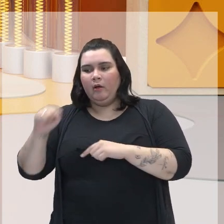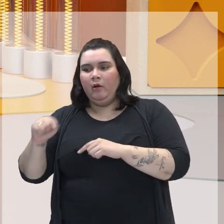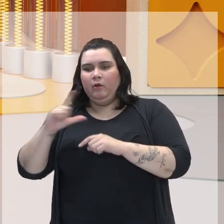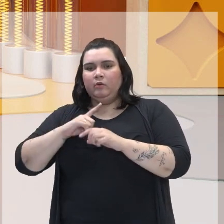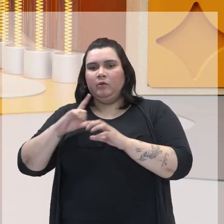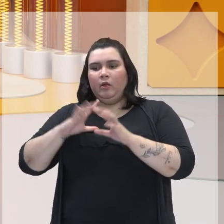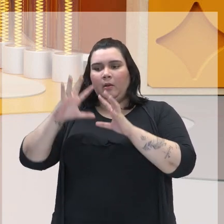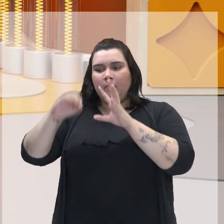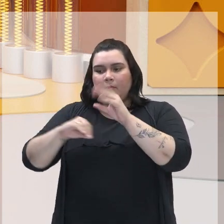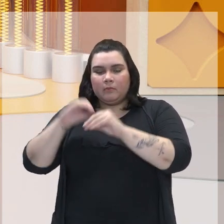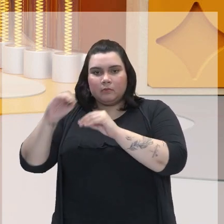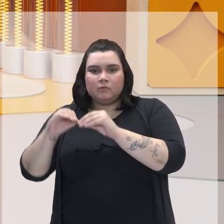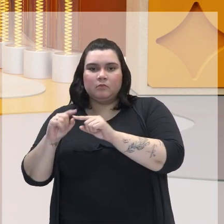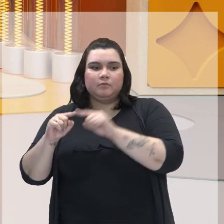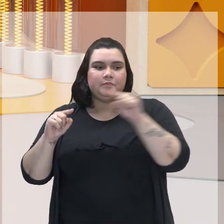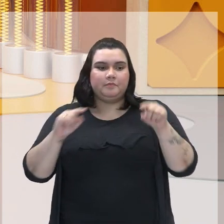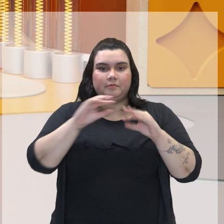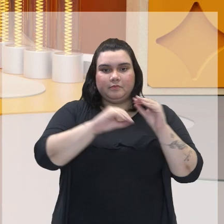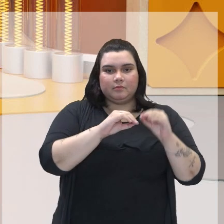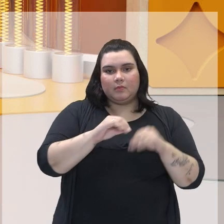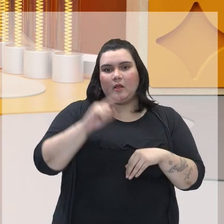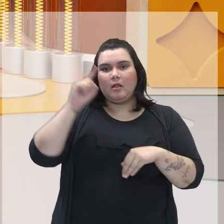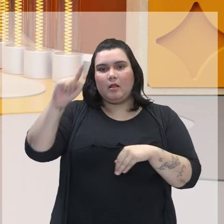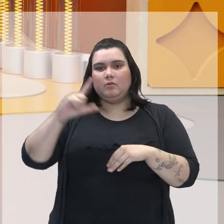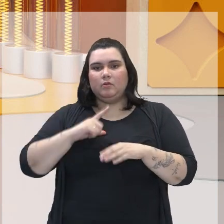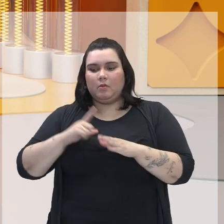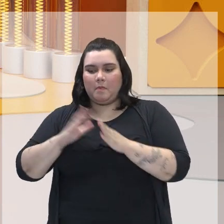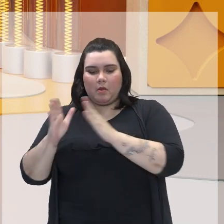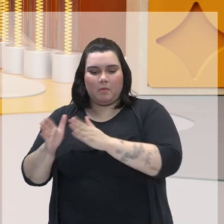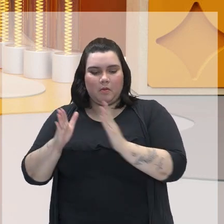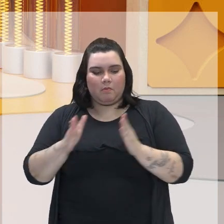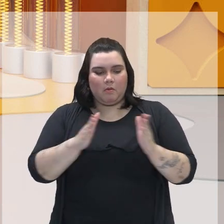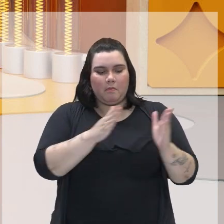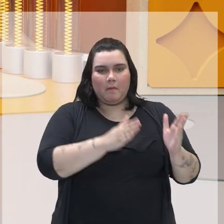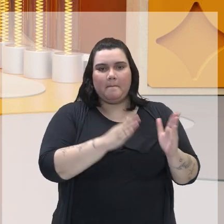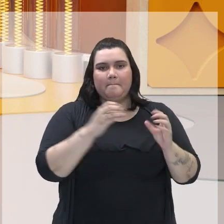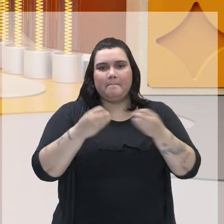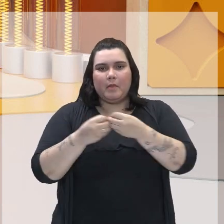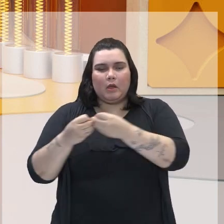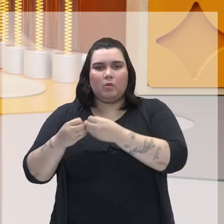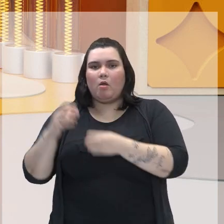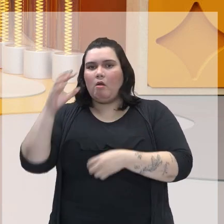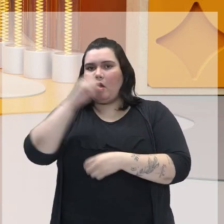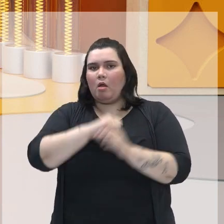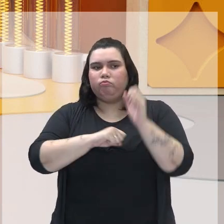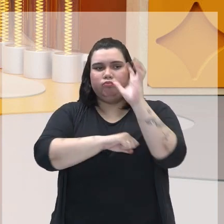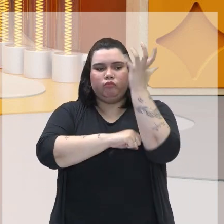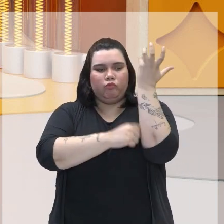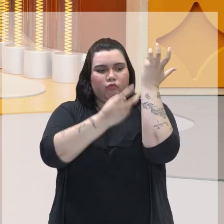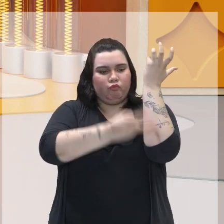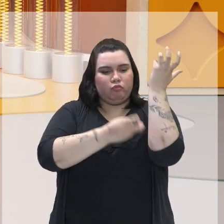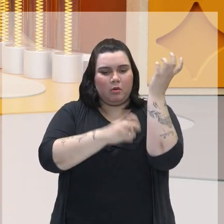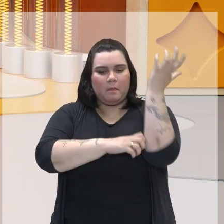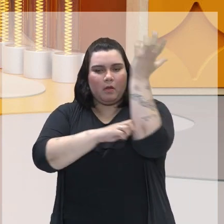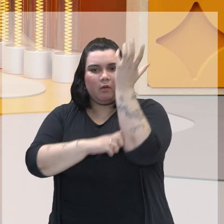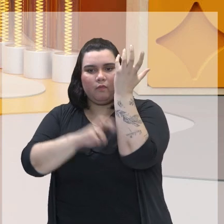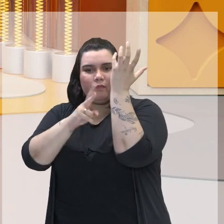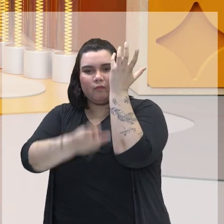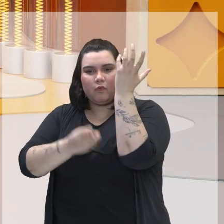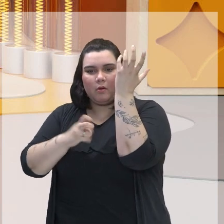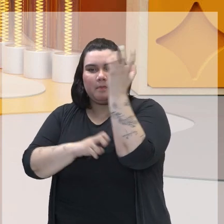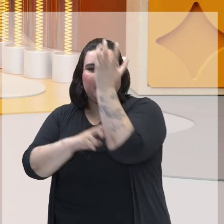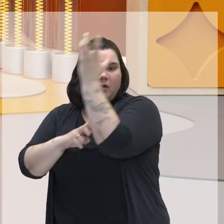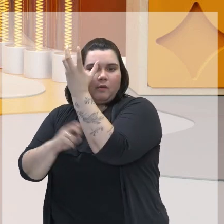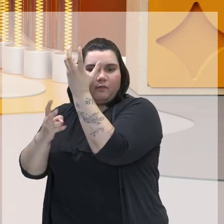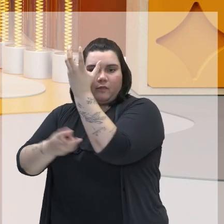pouco de seiva, lá na Malásia era tudo plantado uma perto da outra, o que facilitava o processo de extração. Então aqui, enquanto não houve investimento,